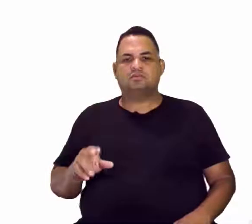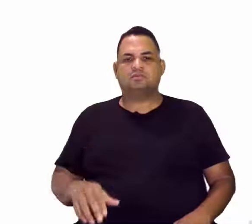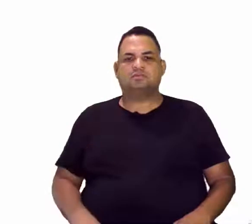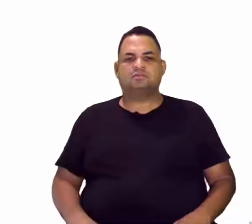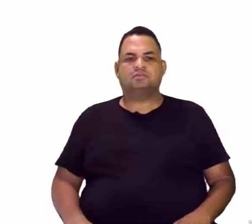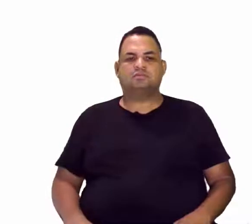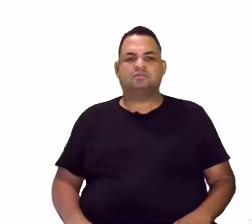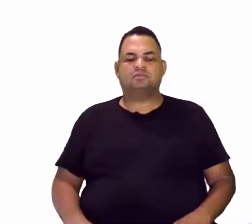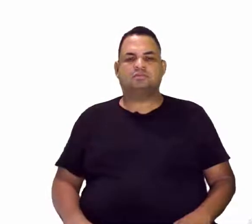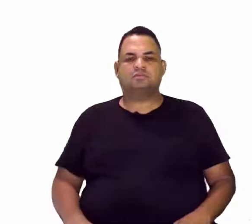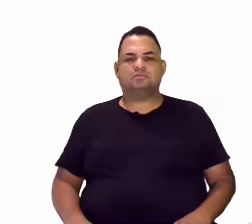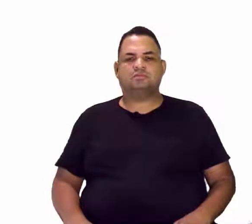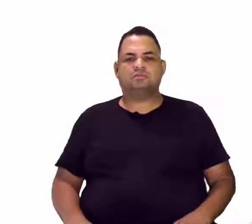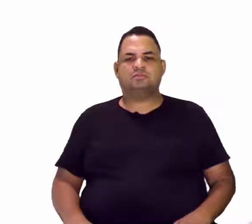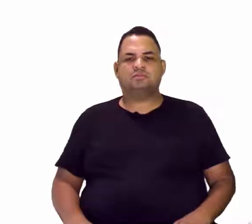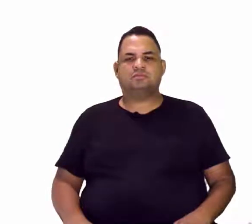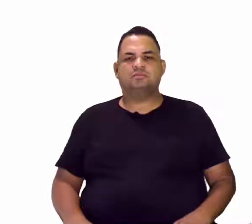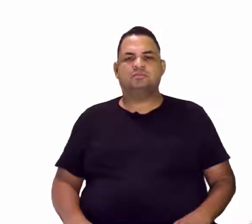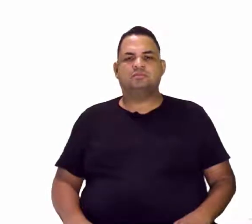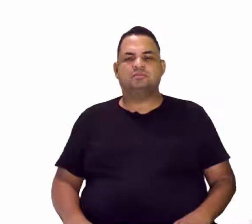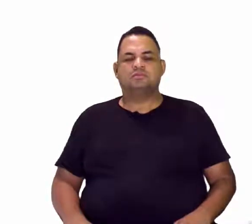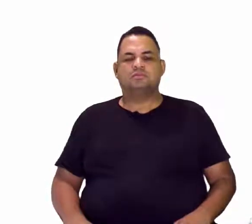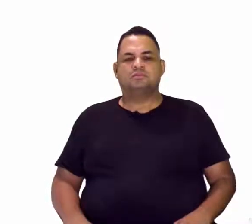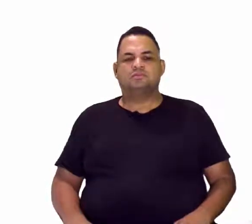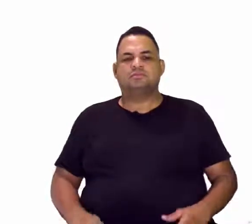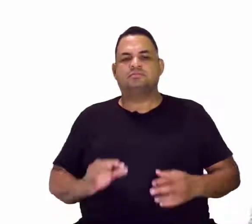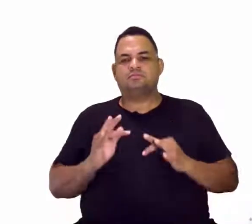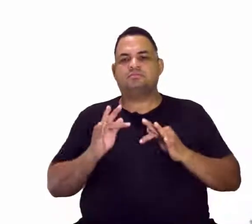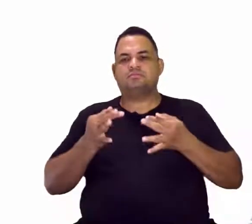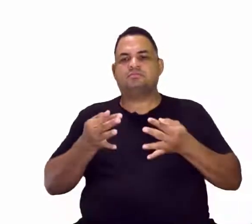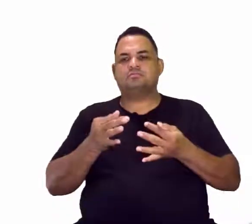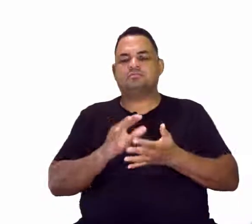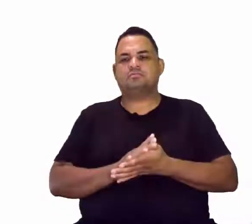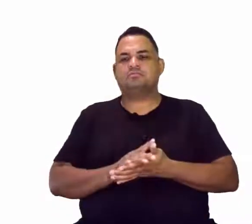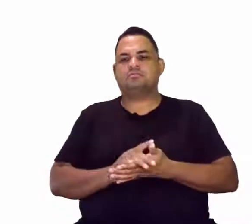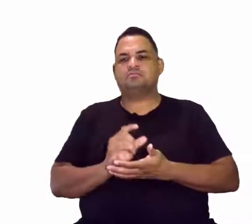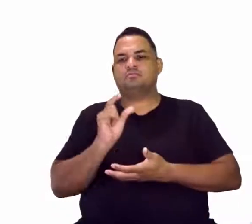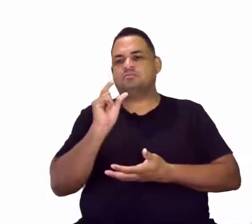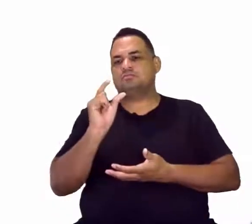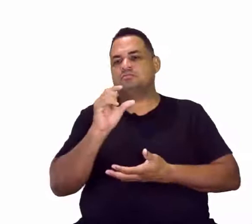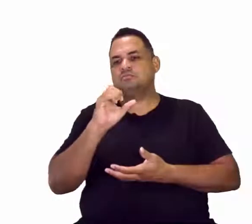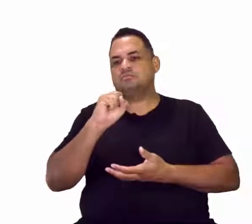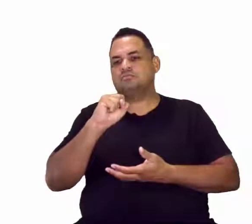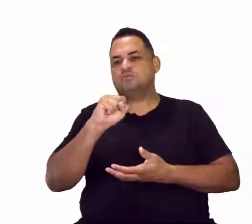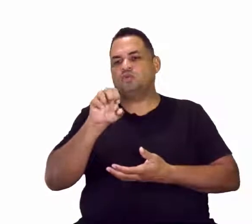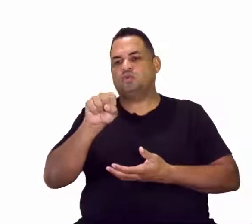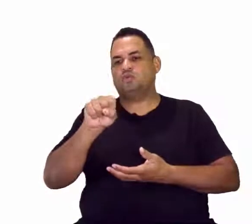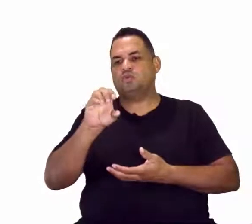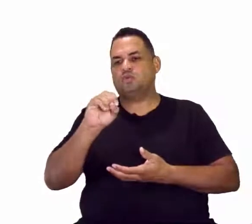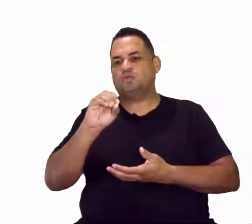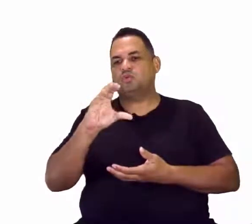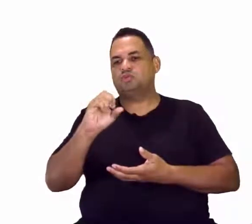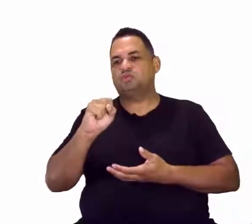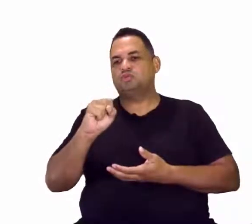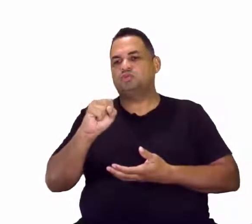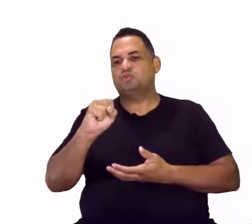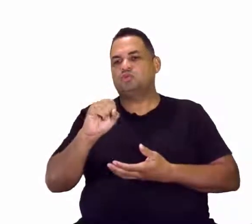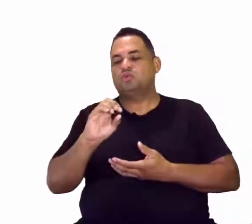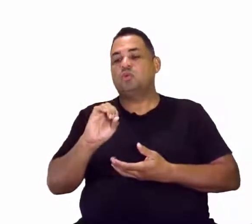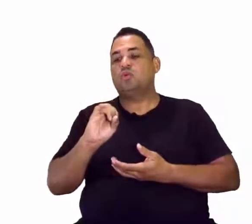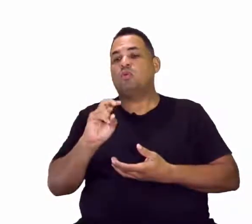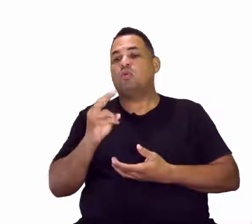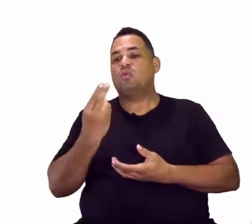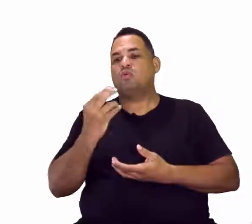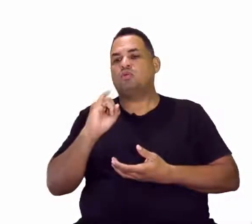nosso átomo, do nosso elemento central. E aí, no final, eu vou usar a terminação oso ou